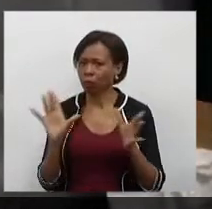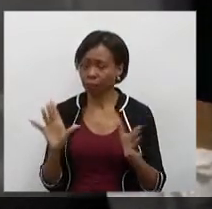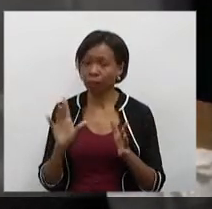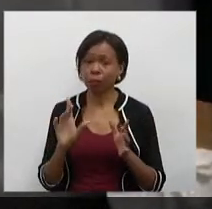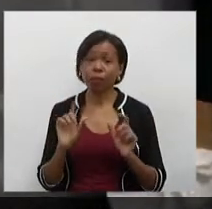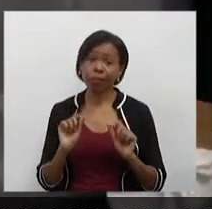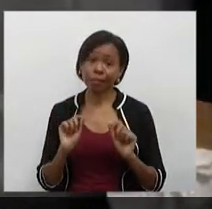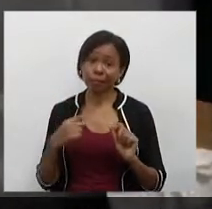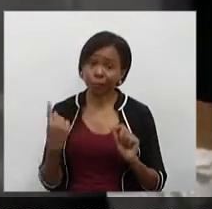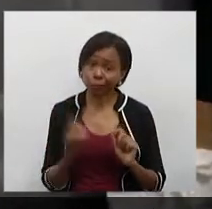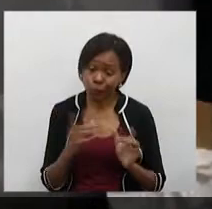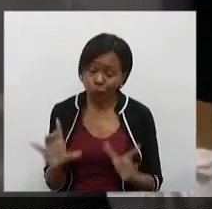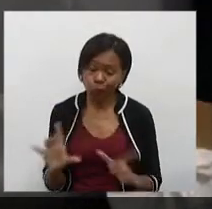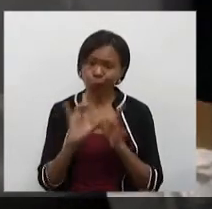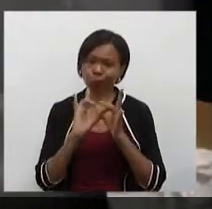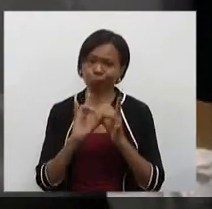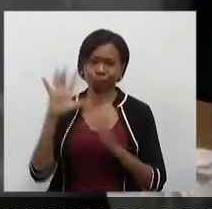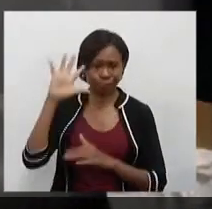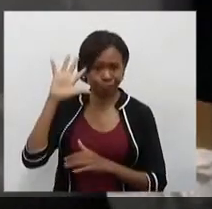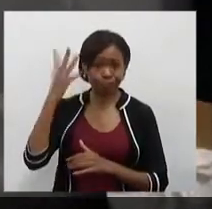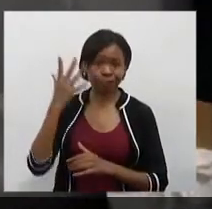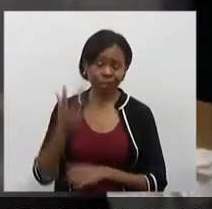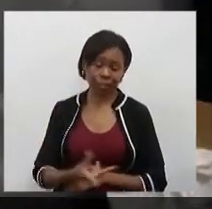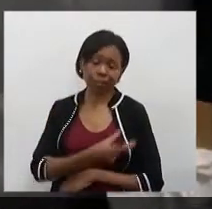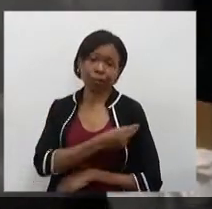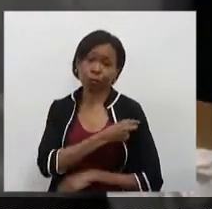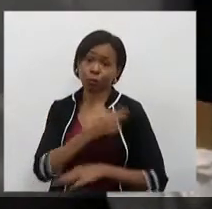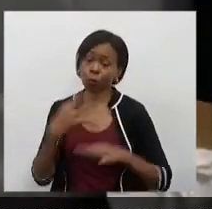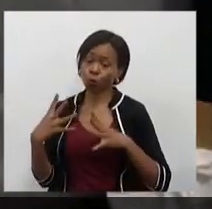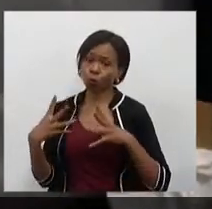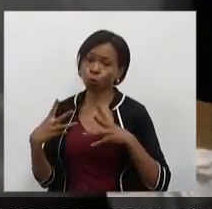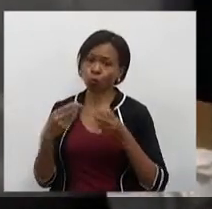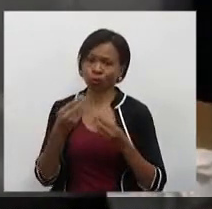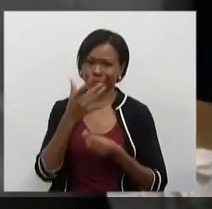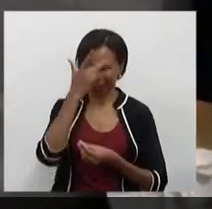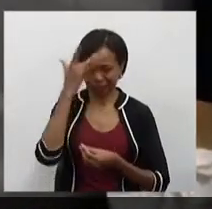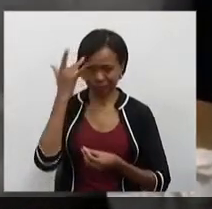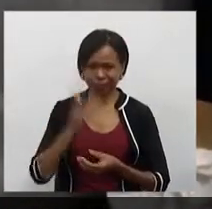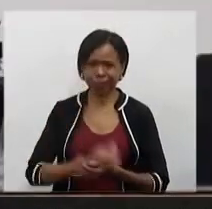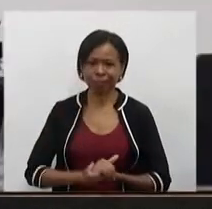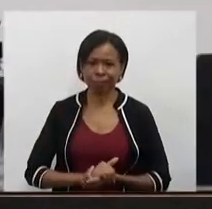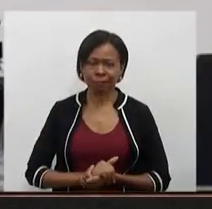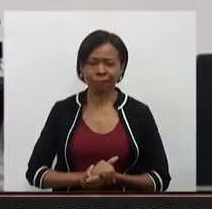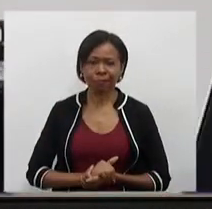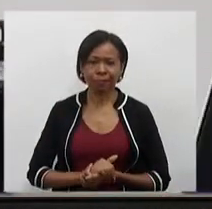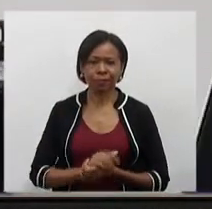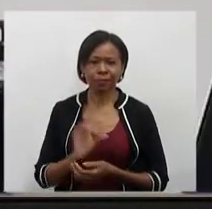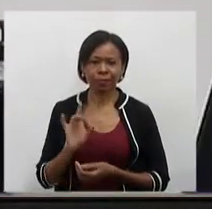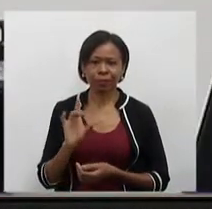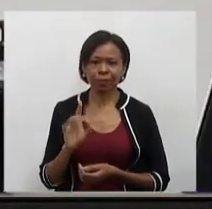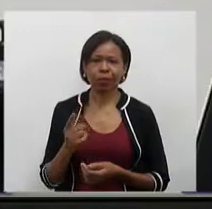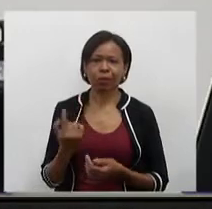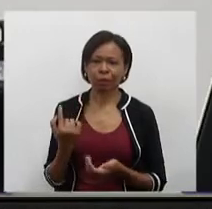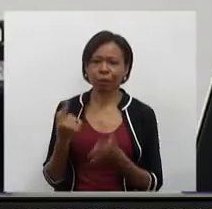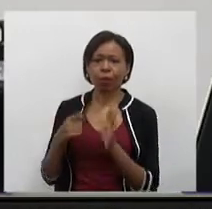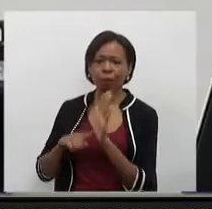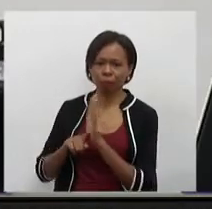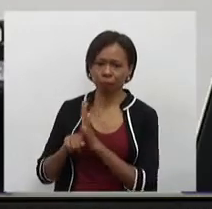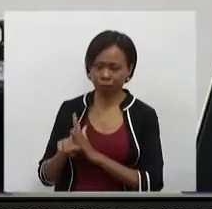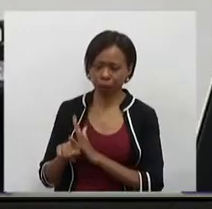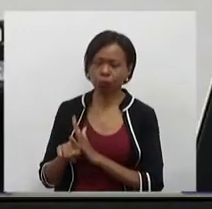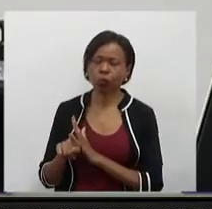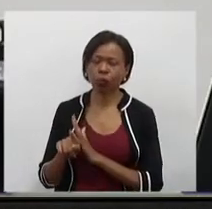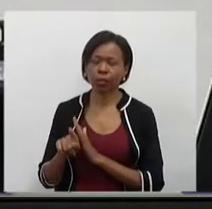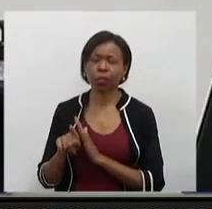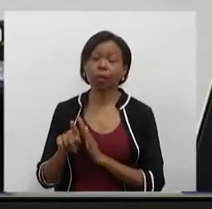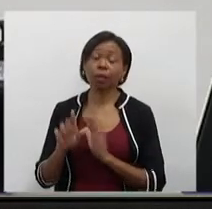essa vacina chegue mais oportunamente a todos os mineiros. Ô Janaína, só uma pergunta aqui que eu gostaria de fazer.